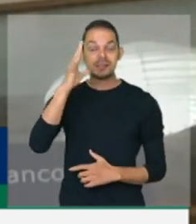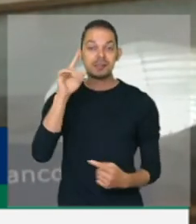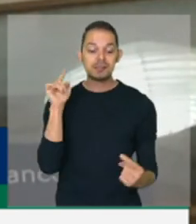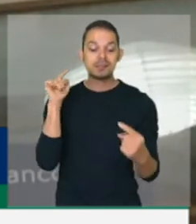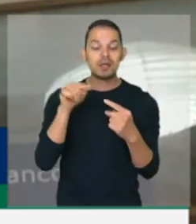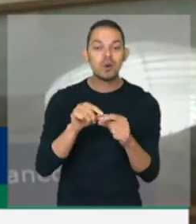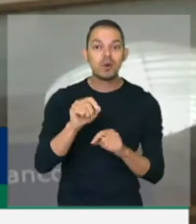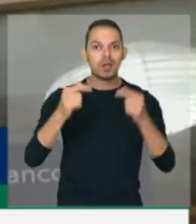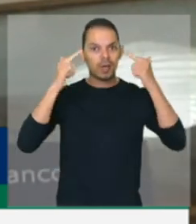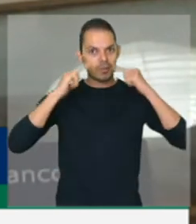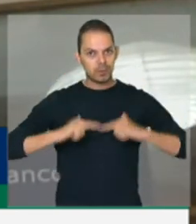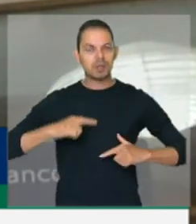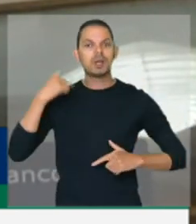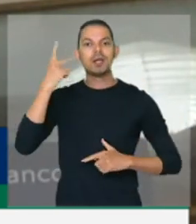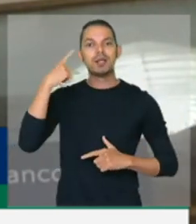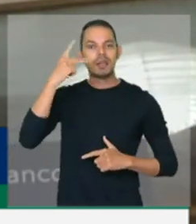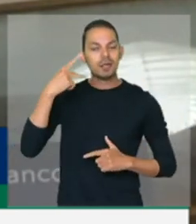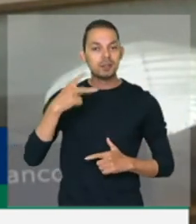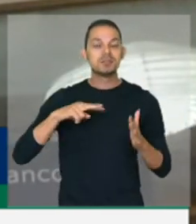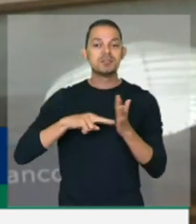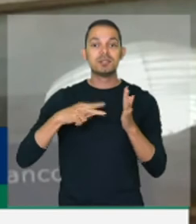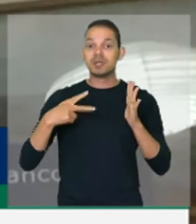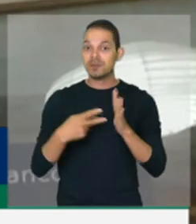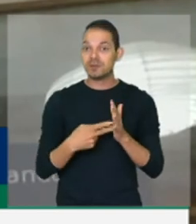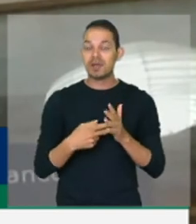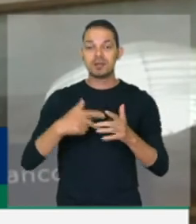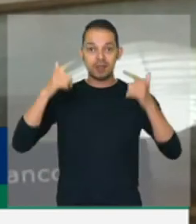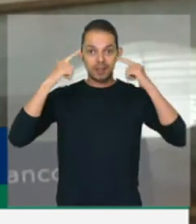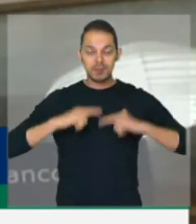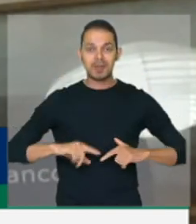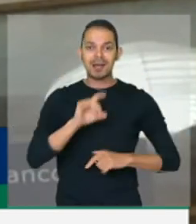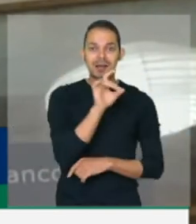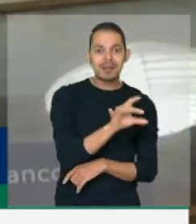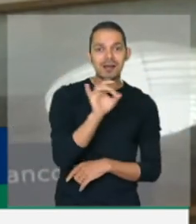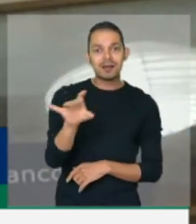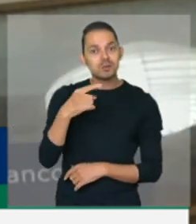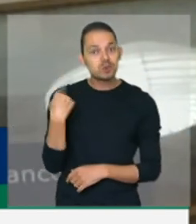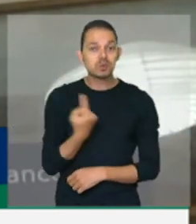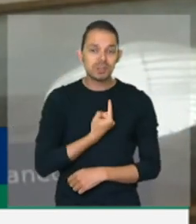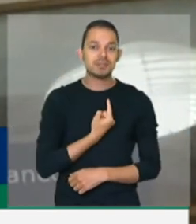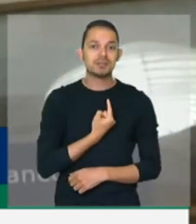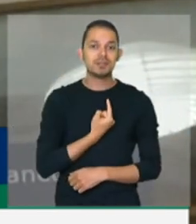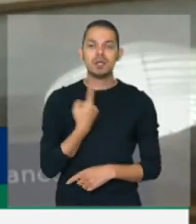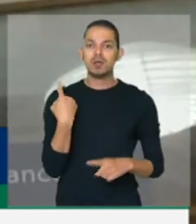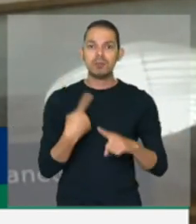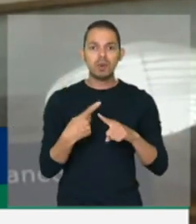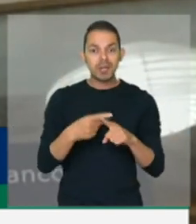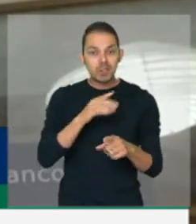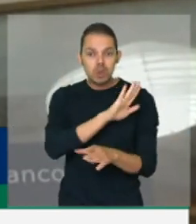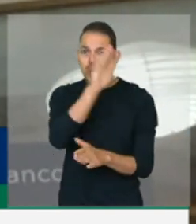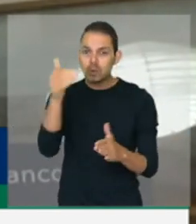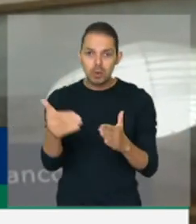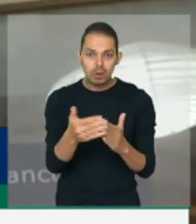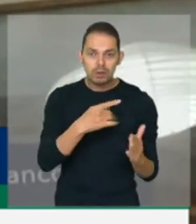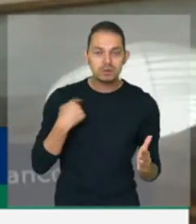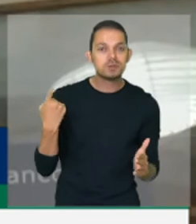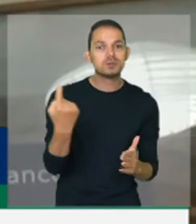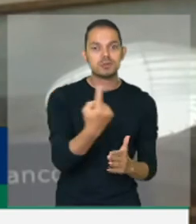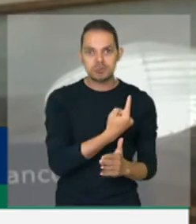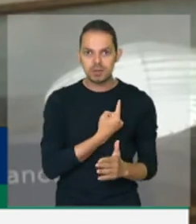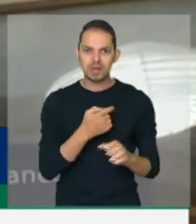com a imunidade parlamentar e o significado que esta imunidade tem para cada um de nós. Porque nenhum de nós, nós